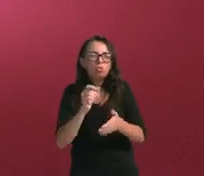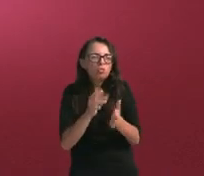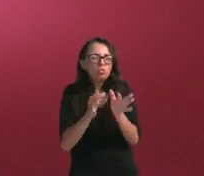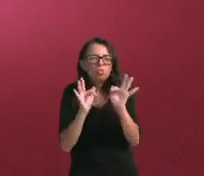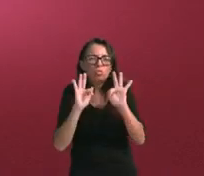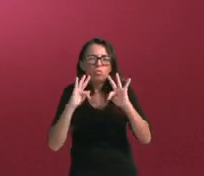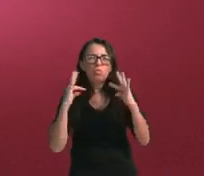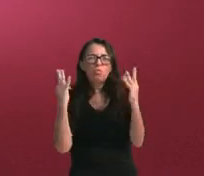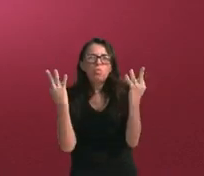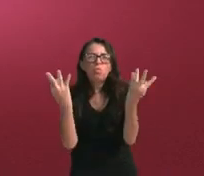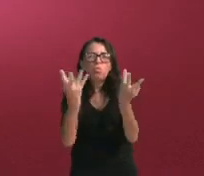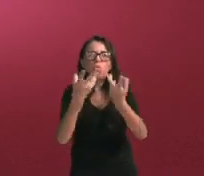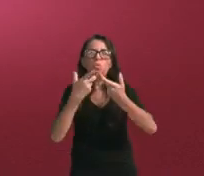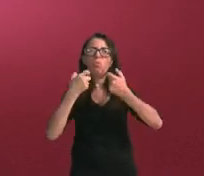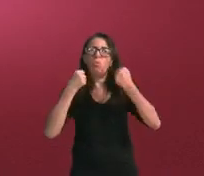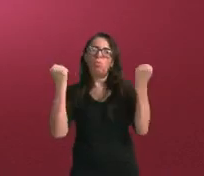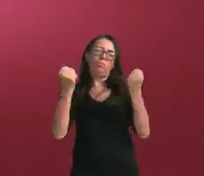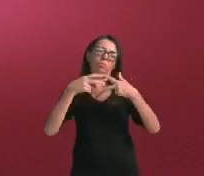esse é um hino